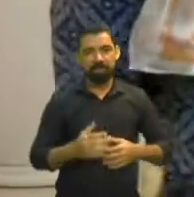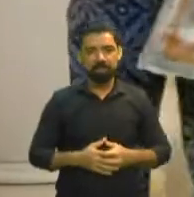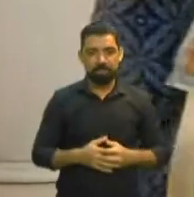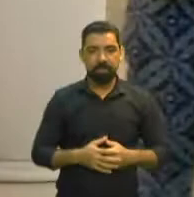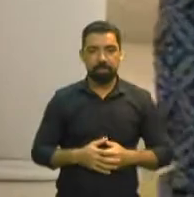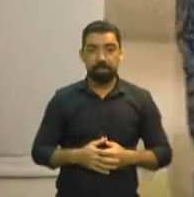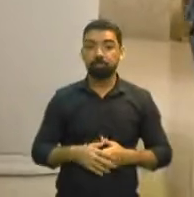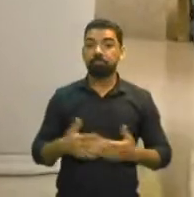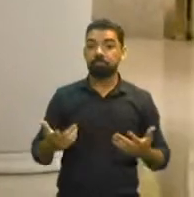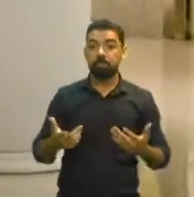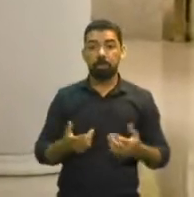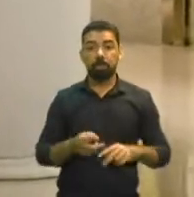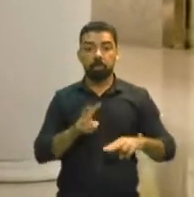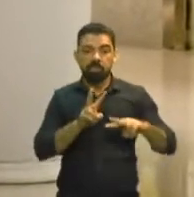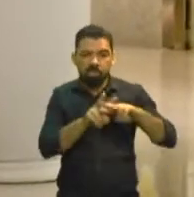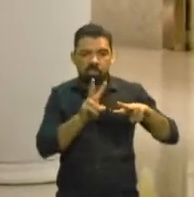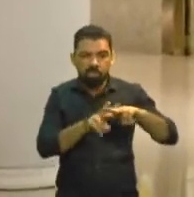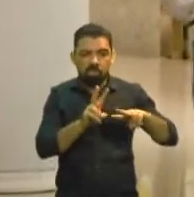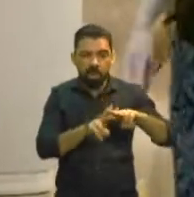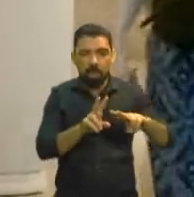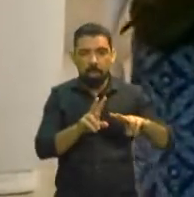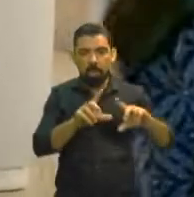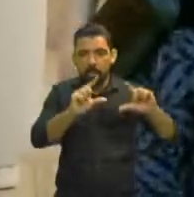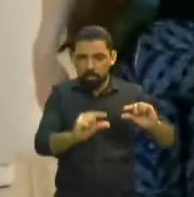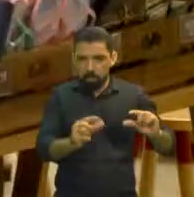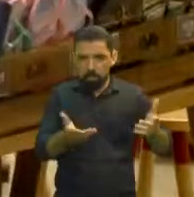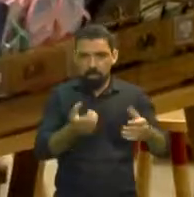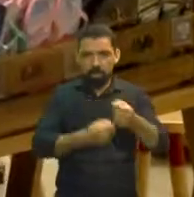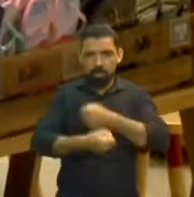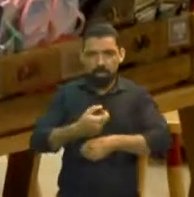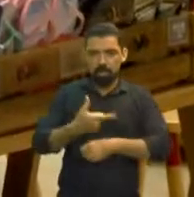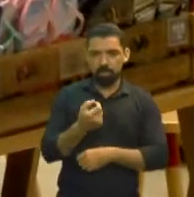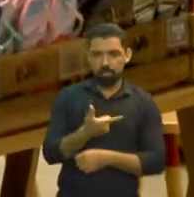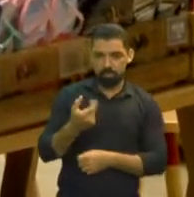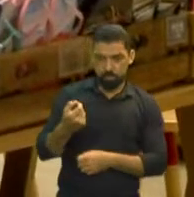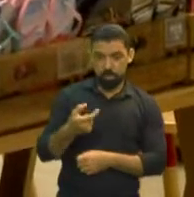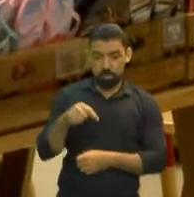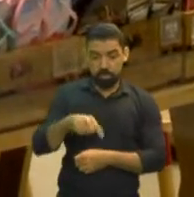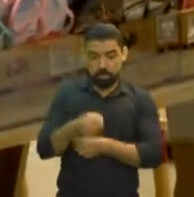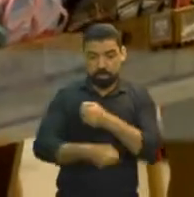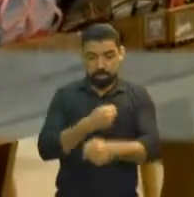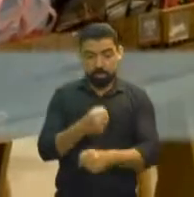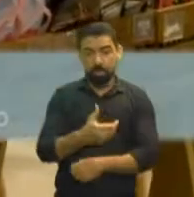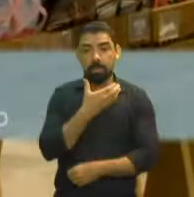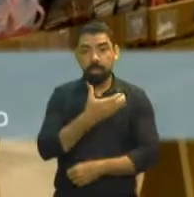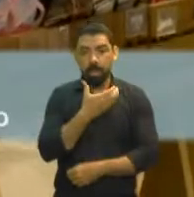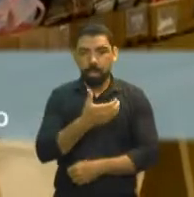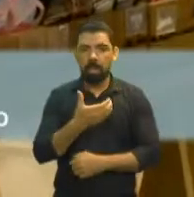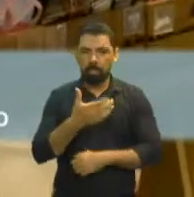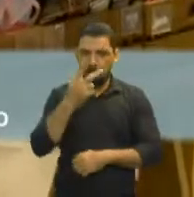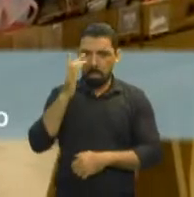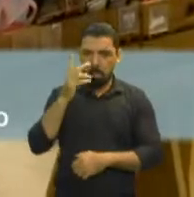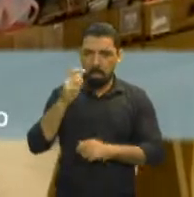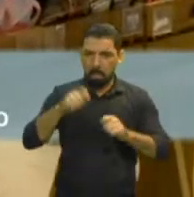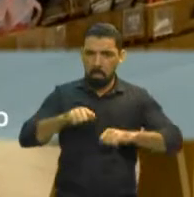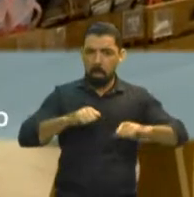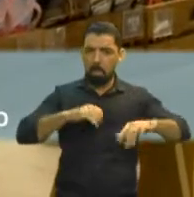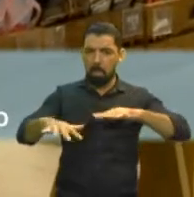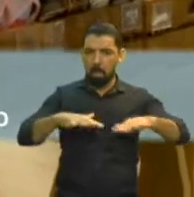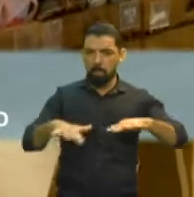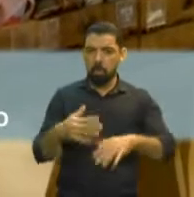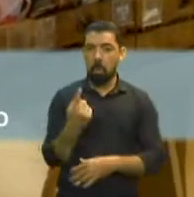do isolamento social impostas em 2020, o Natal desse ano deve movimentar mais de 1 bilhão